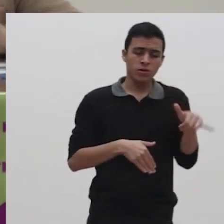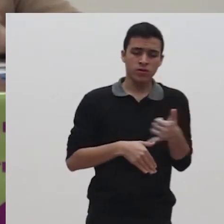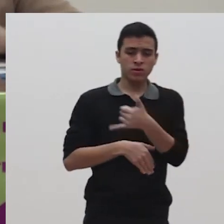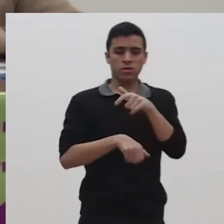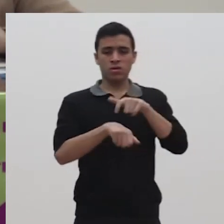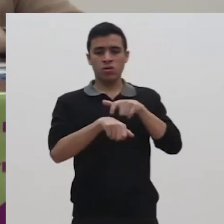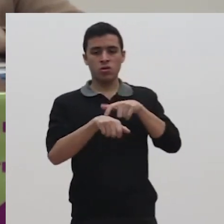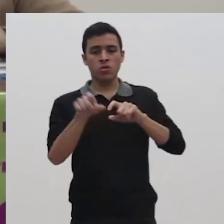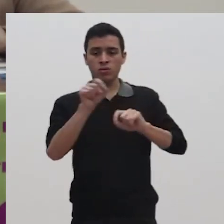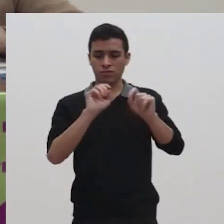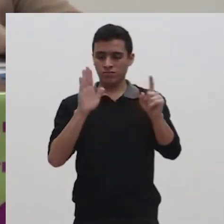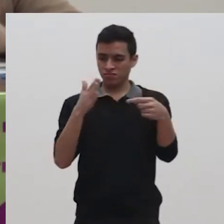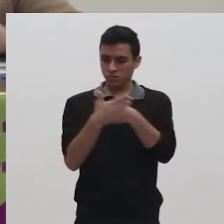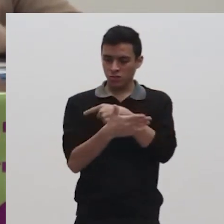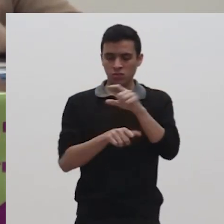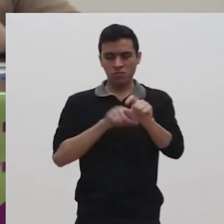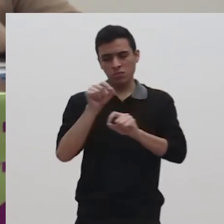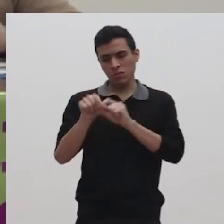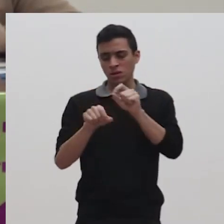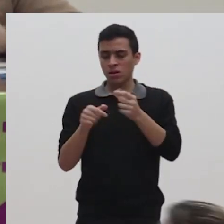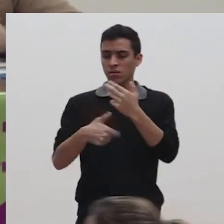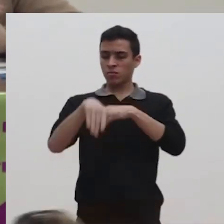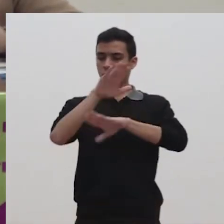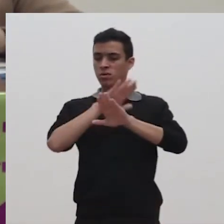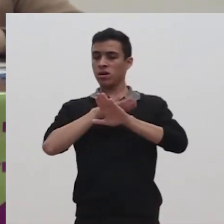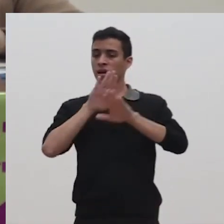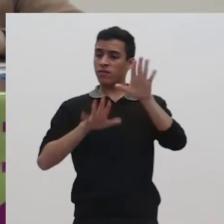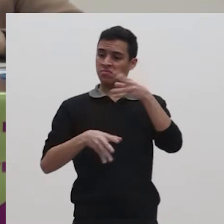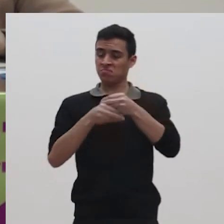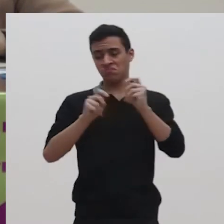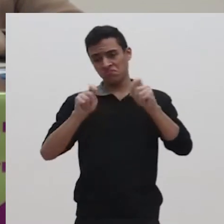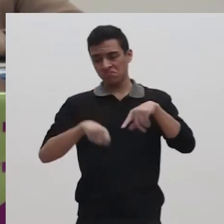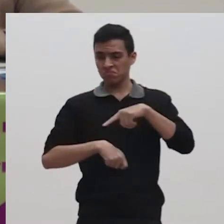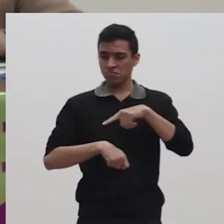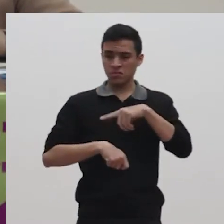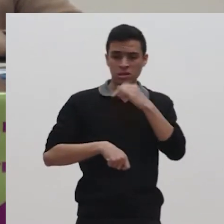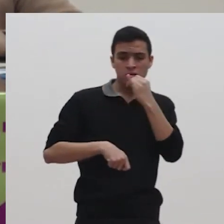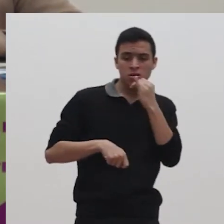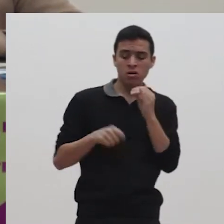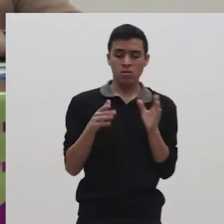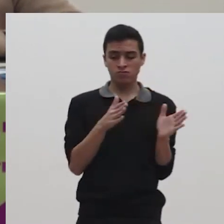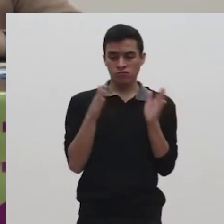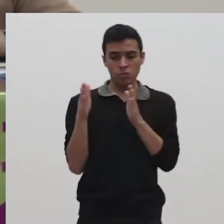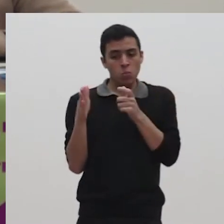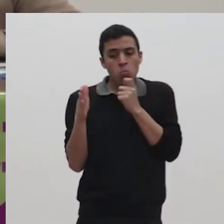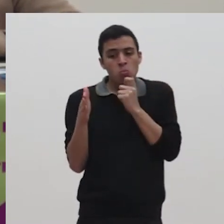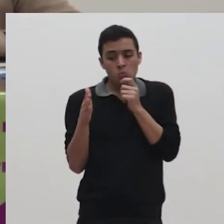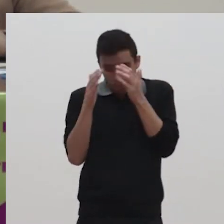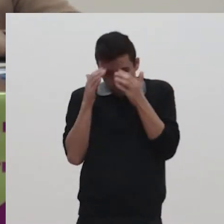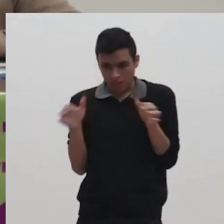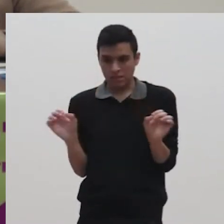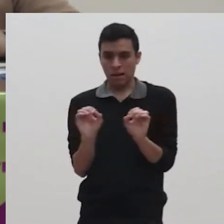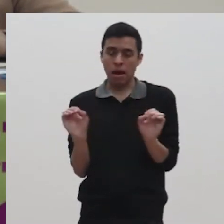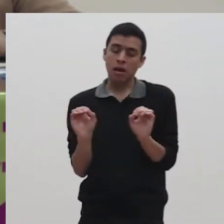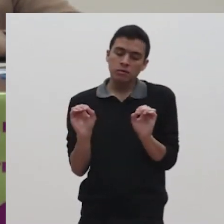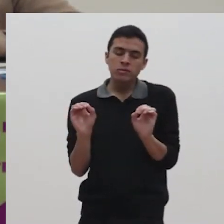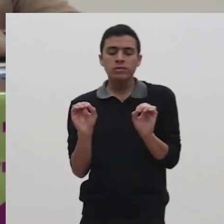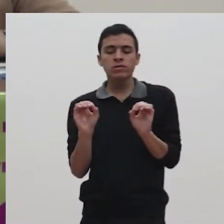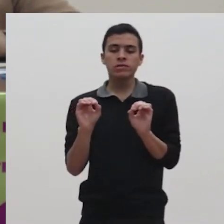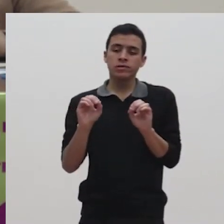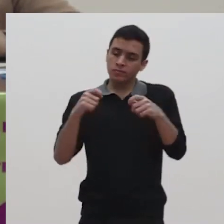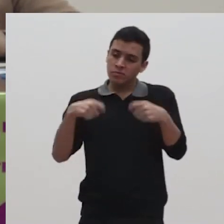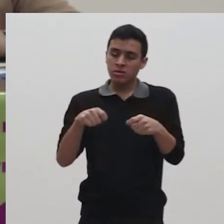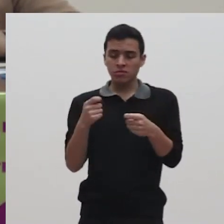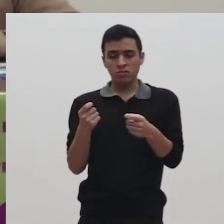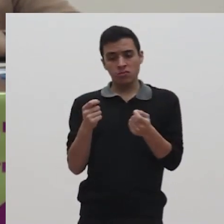então, essa pergunta. Talvez tivesse algo por trás dessa pergunta, né? Talvez alguma portaria que não tenha sido obedecida, né? Era bom que tivesse